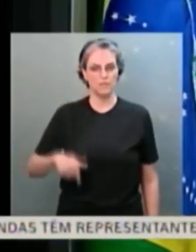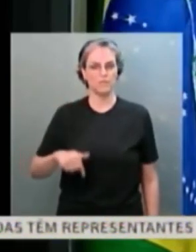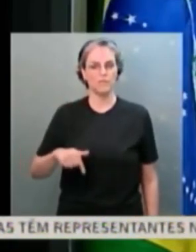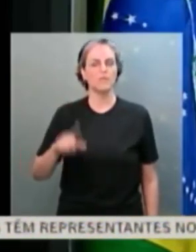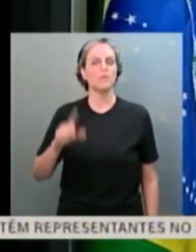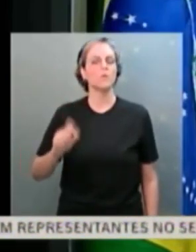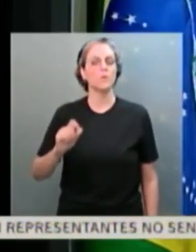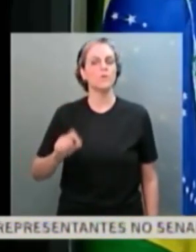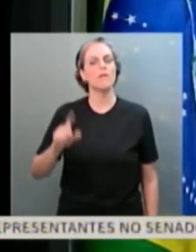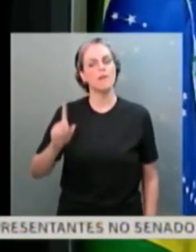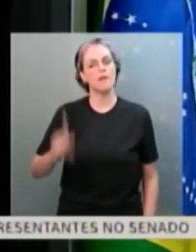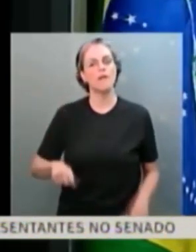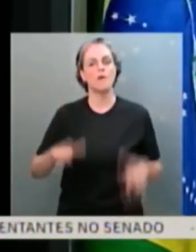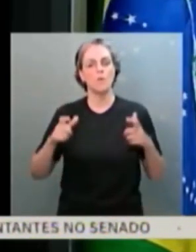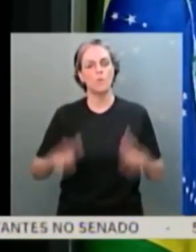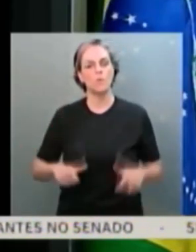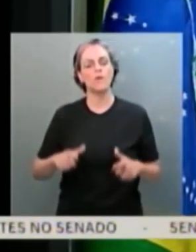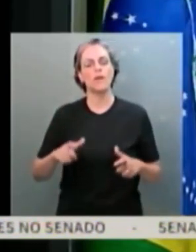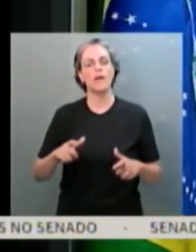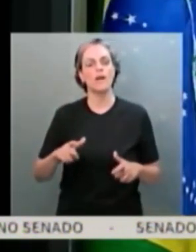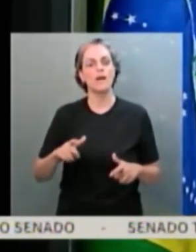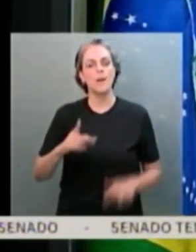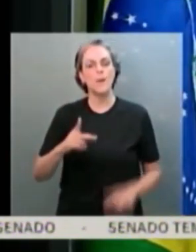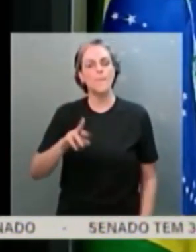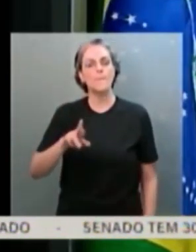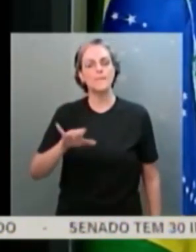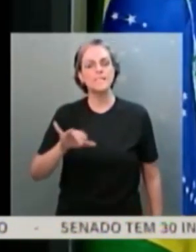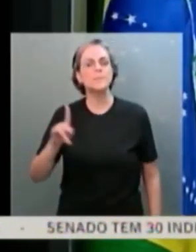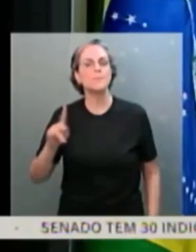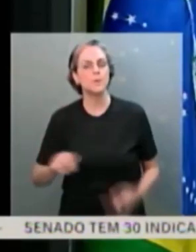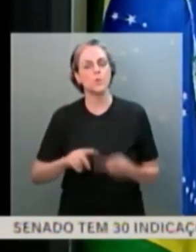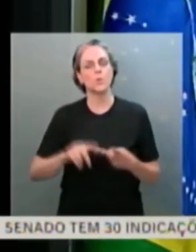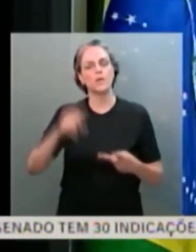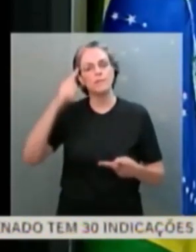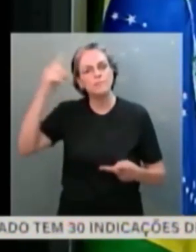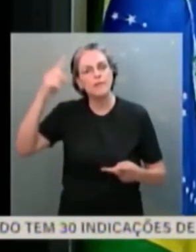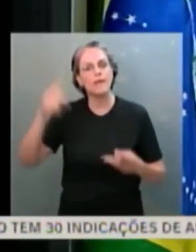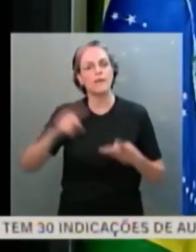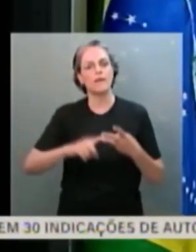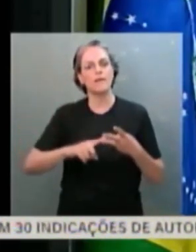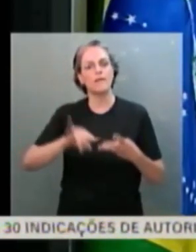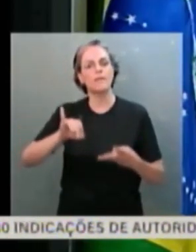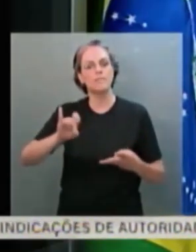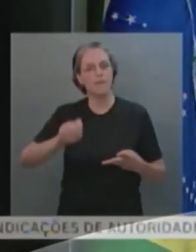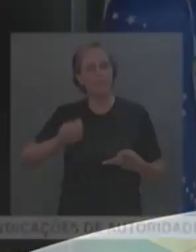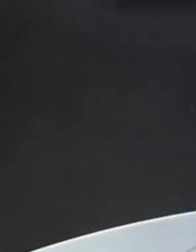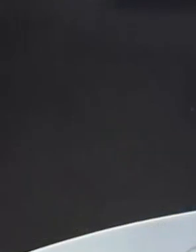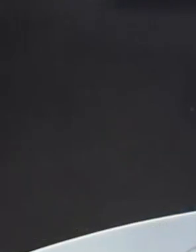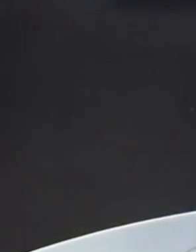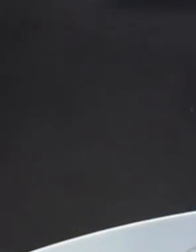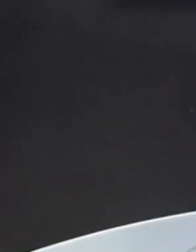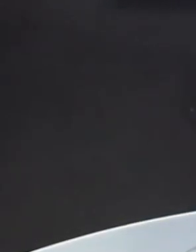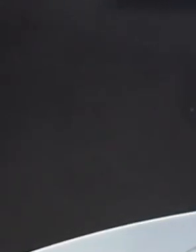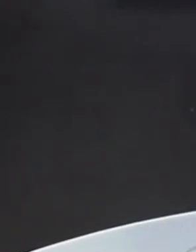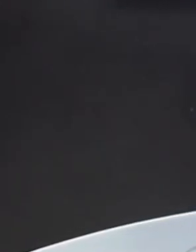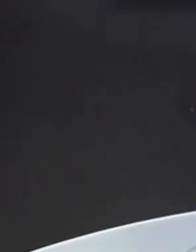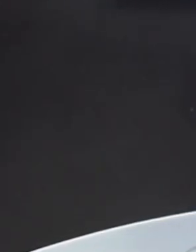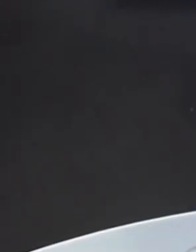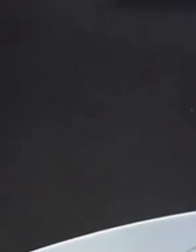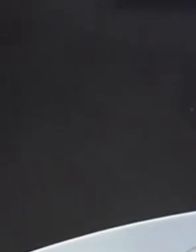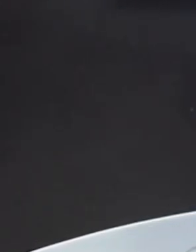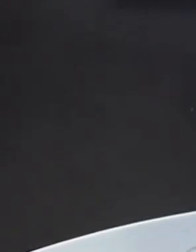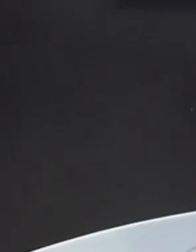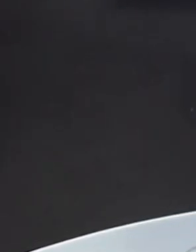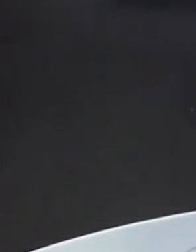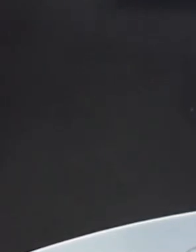que essa é a casa do princípio, das ideias e dos ideais. Pois